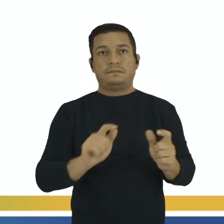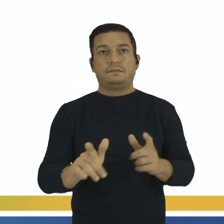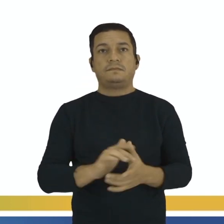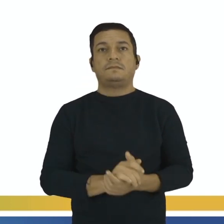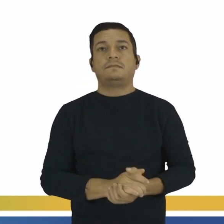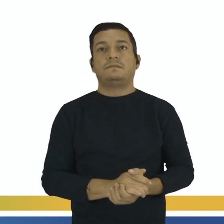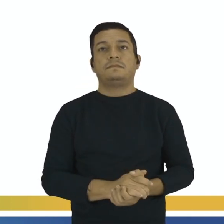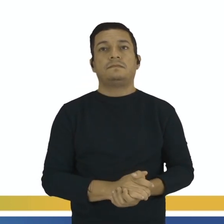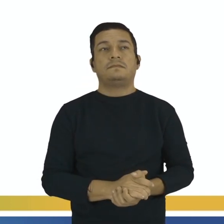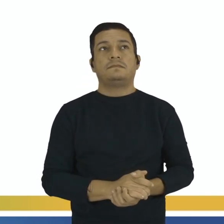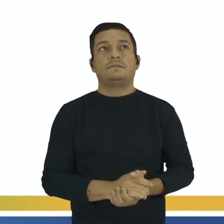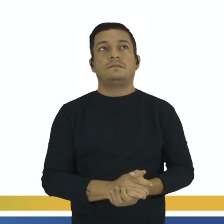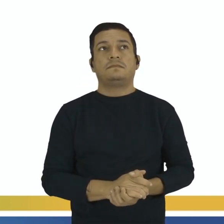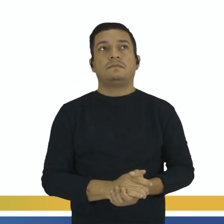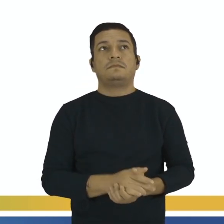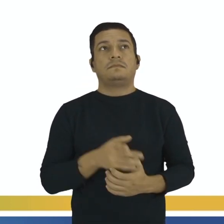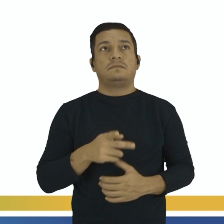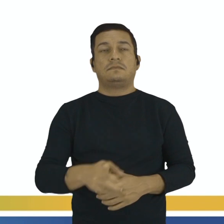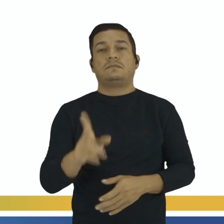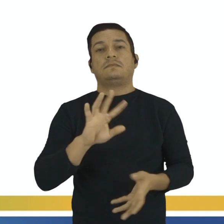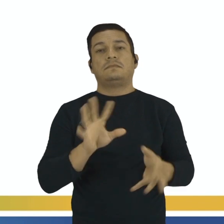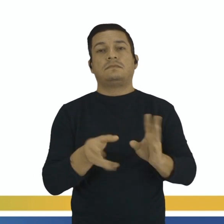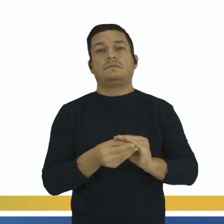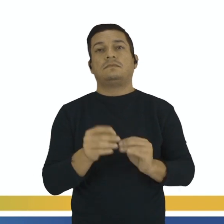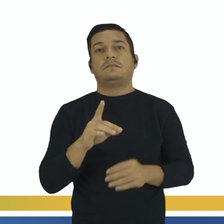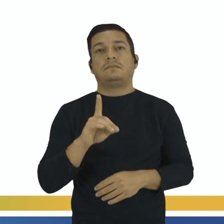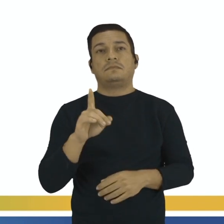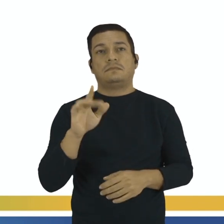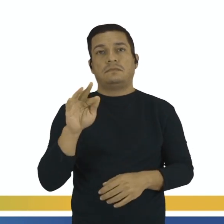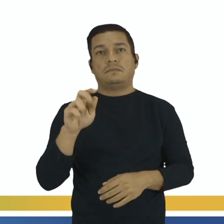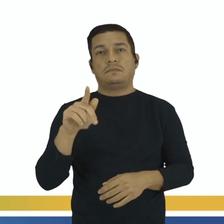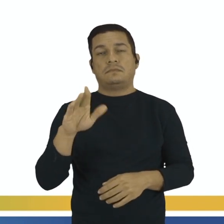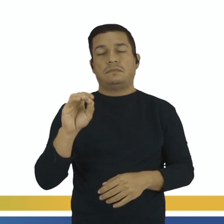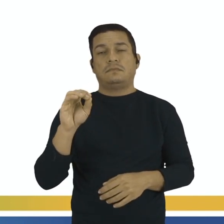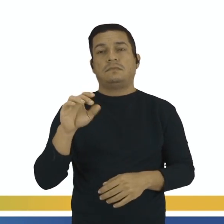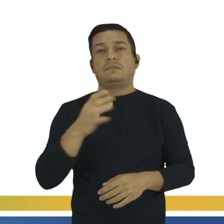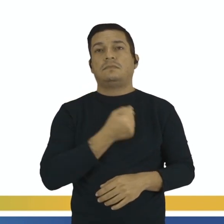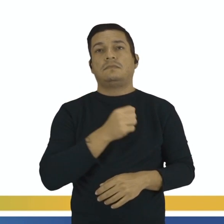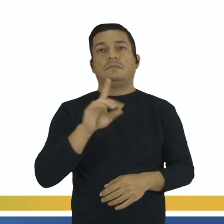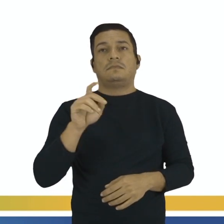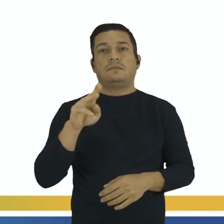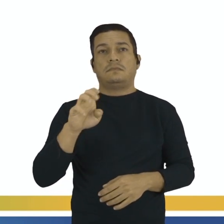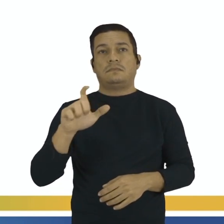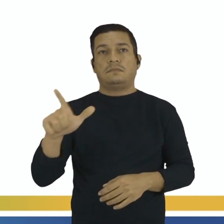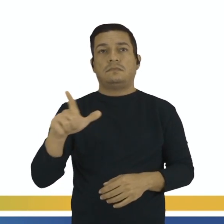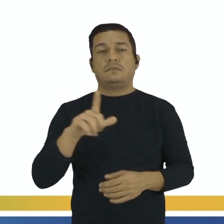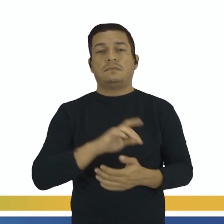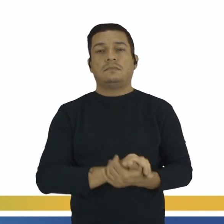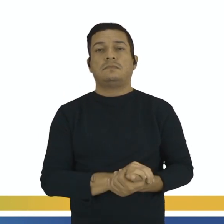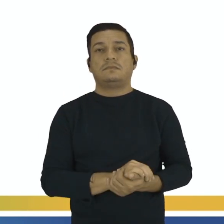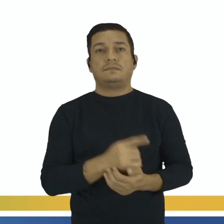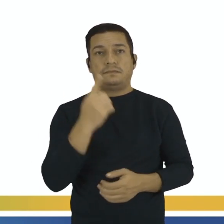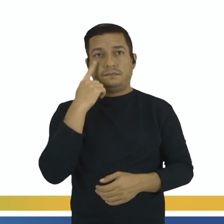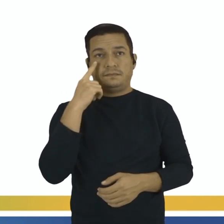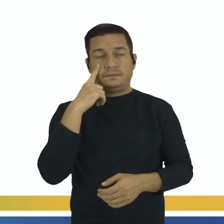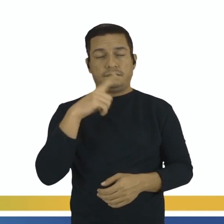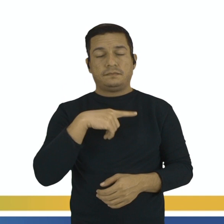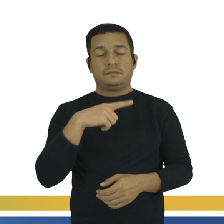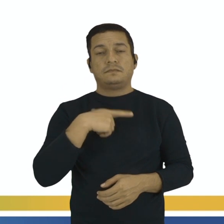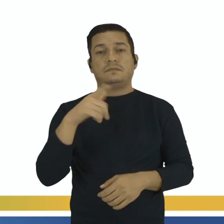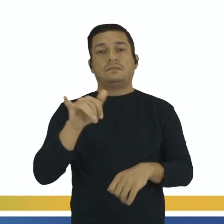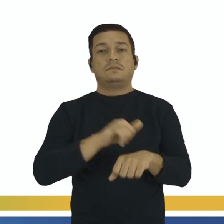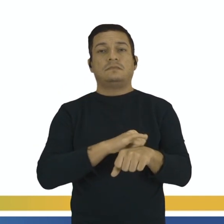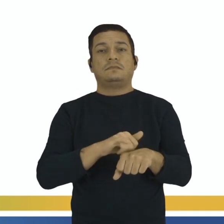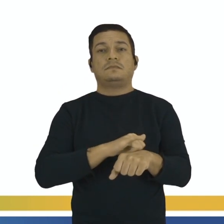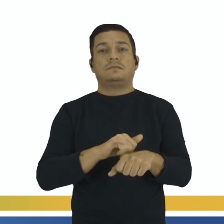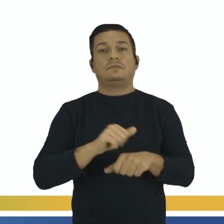slide. Falando ainda sobre transformação de uma fração em um número decimal, vejam que existe uma outra maneira